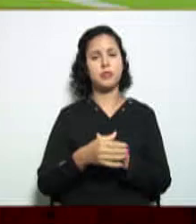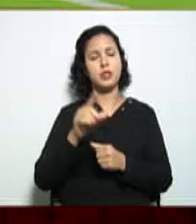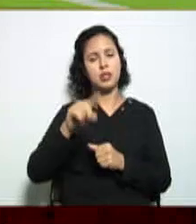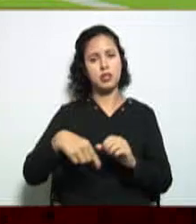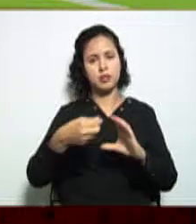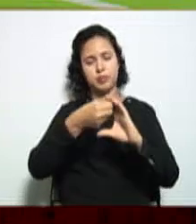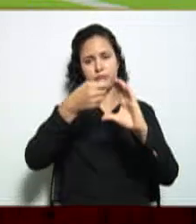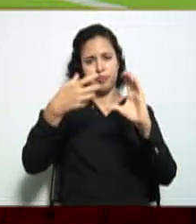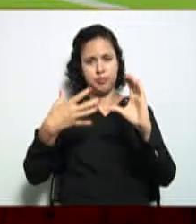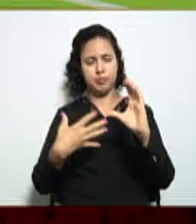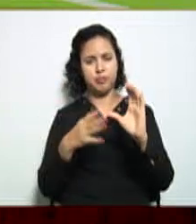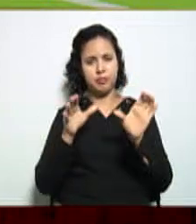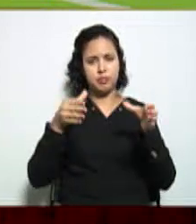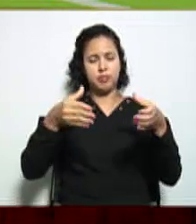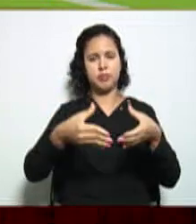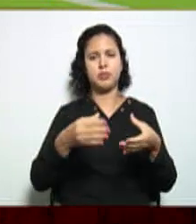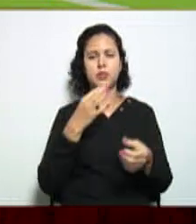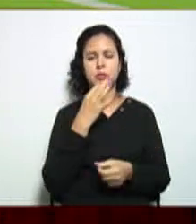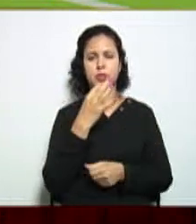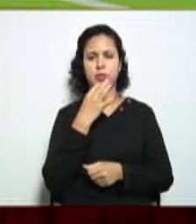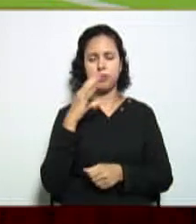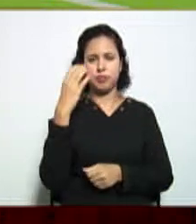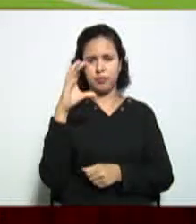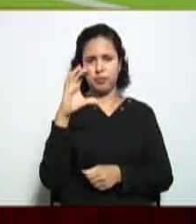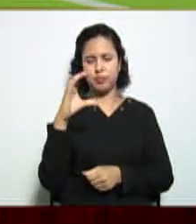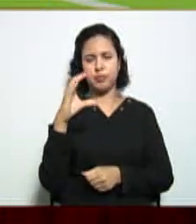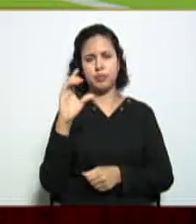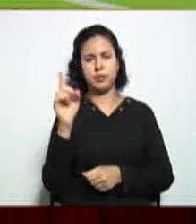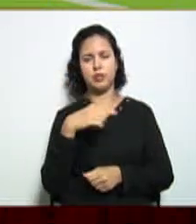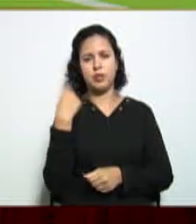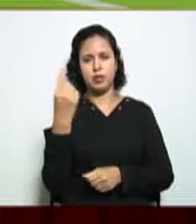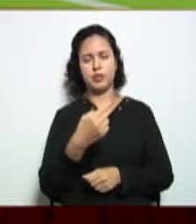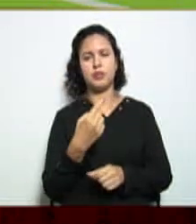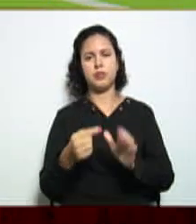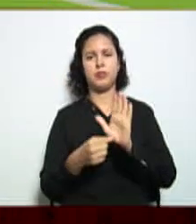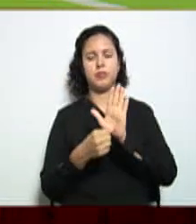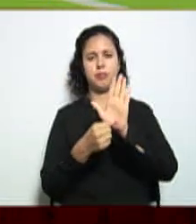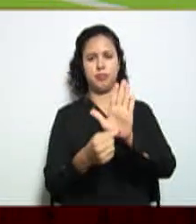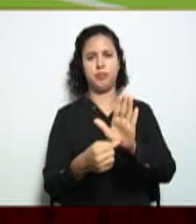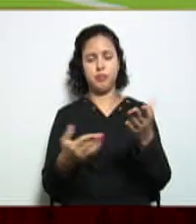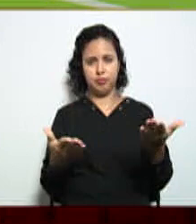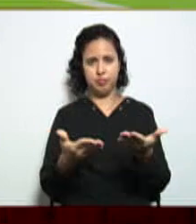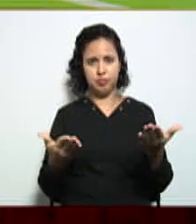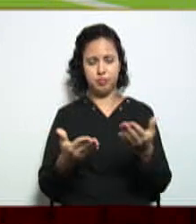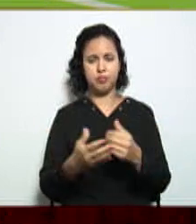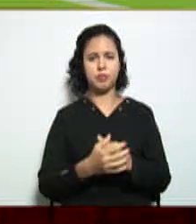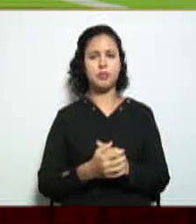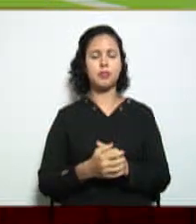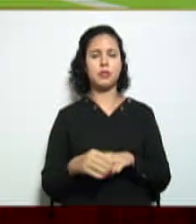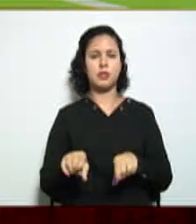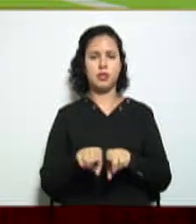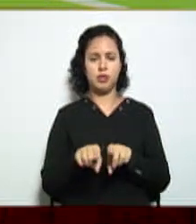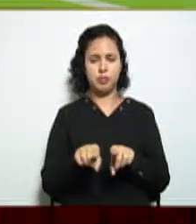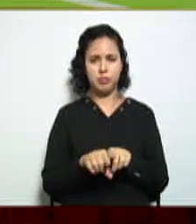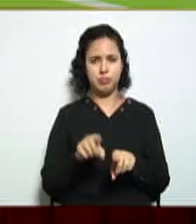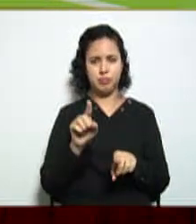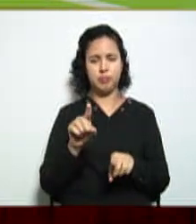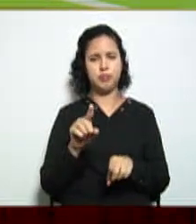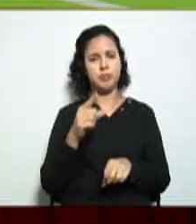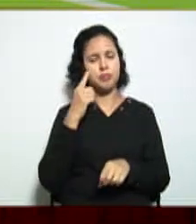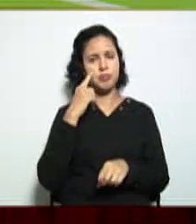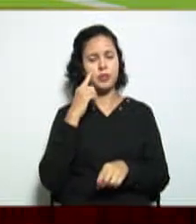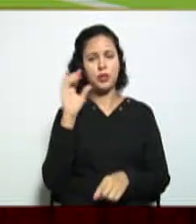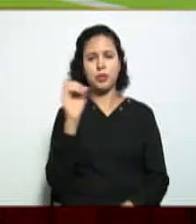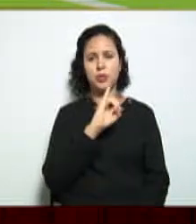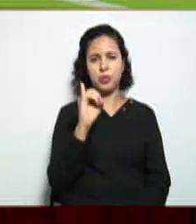essas características específicas do conhecimento científico que nós vamos aprender agora. Além disso, a gente gostaria de mandar um alô